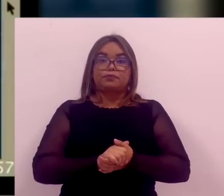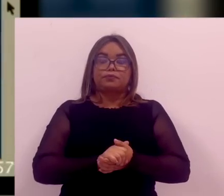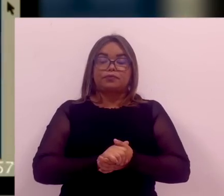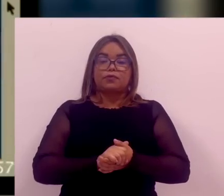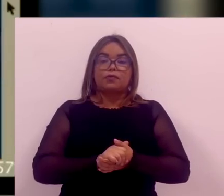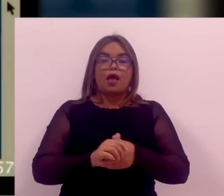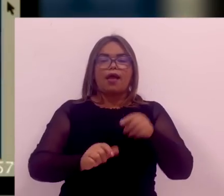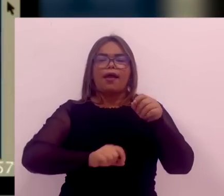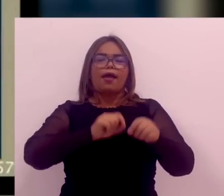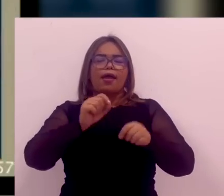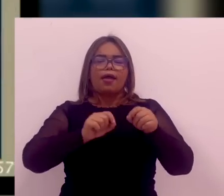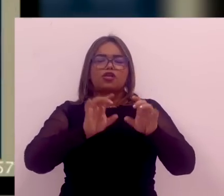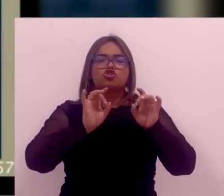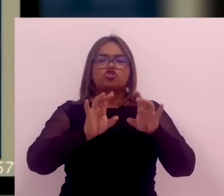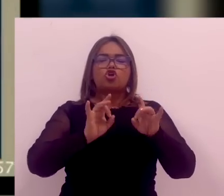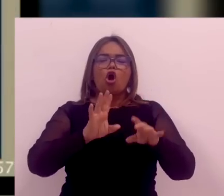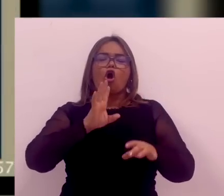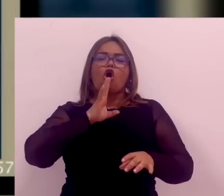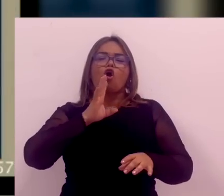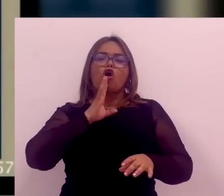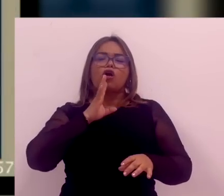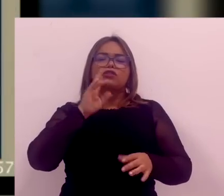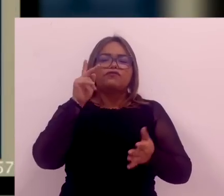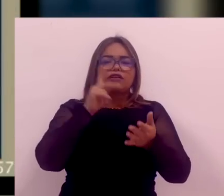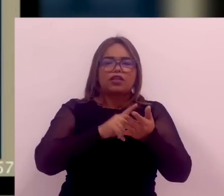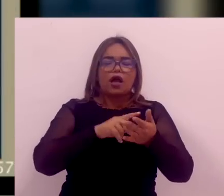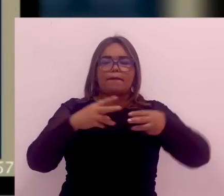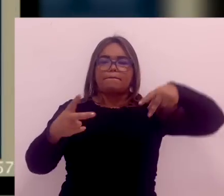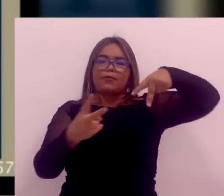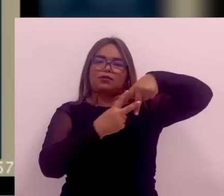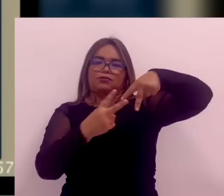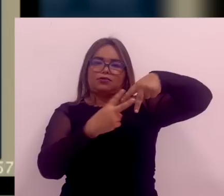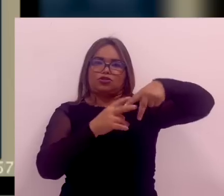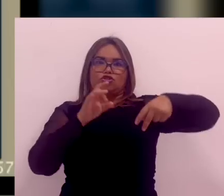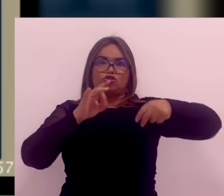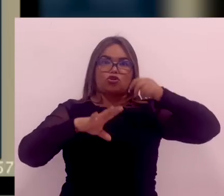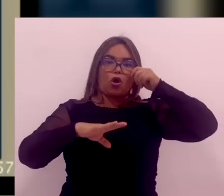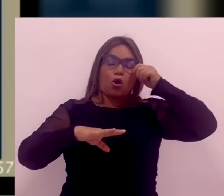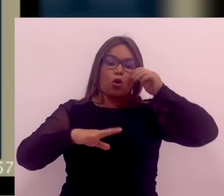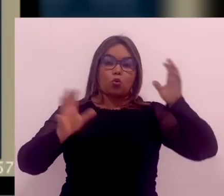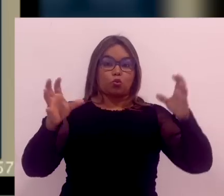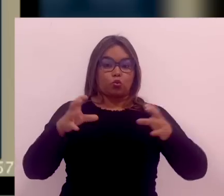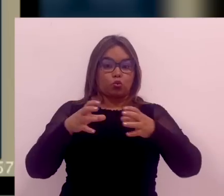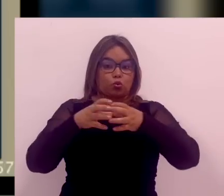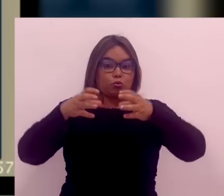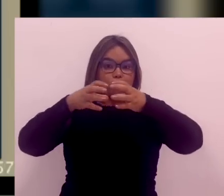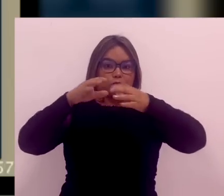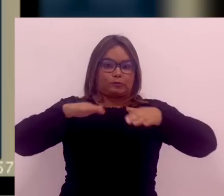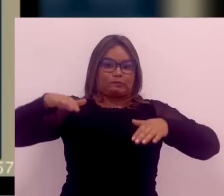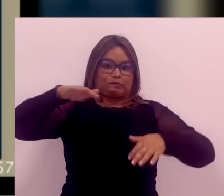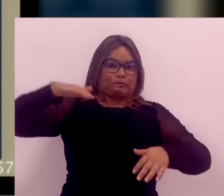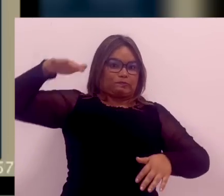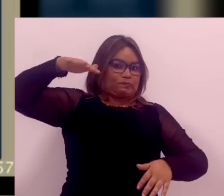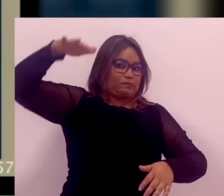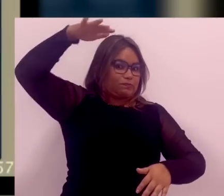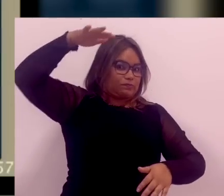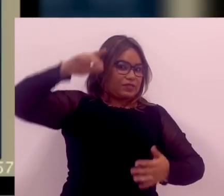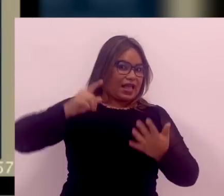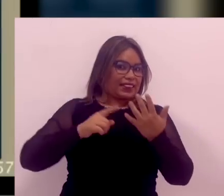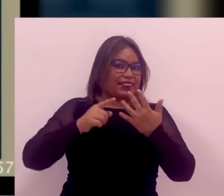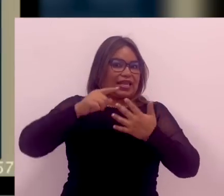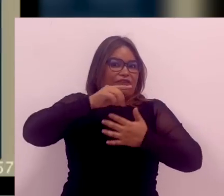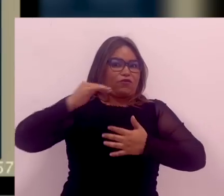ver todos os detalhes aqui. Então, a quem eles permitem saber a verdade sobre a maçonaria? Nós precisamos criar um super